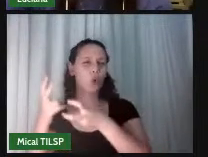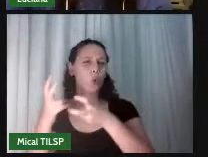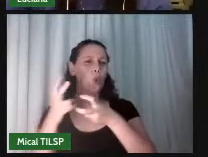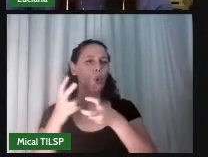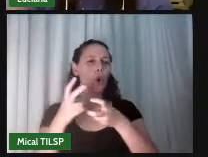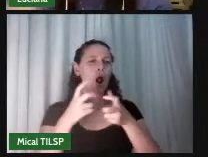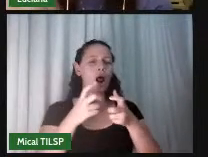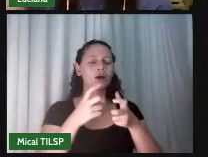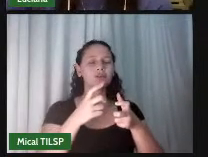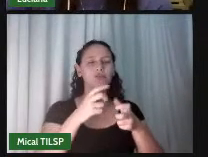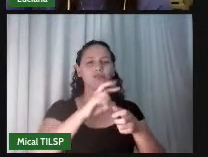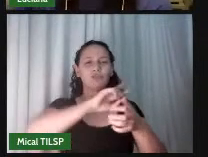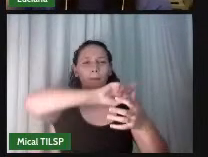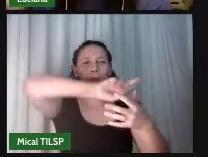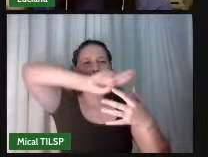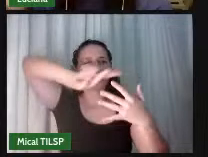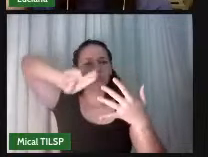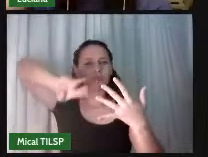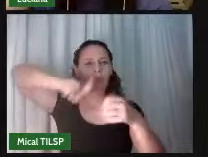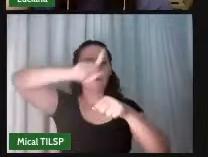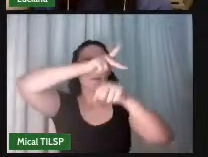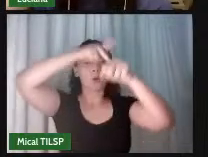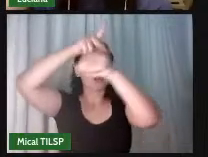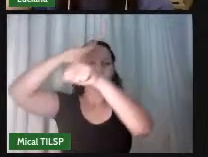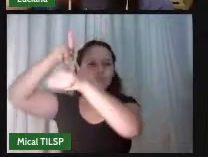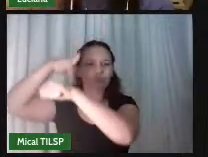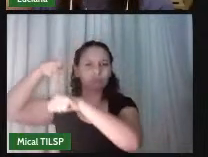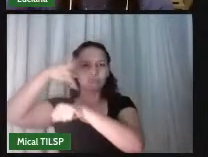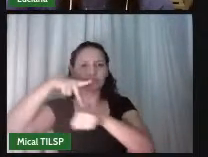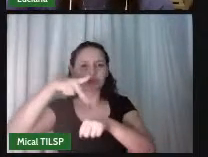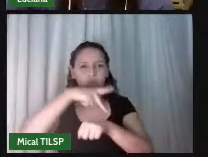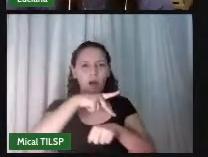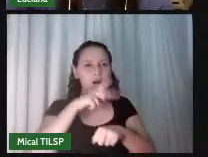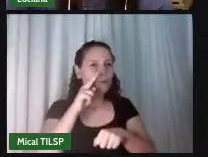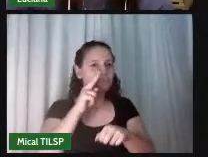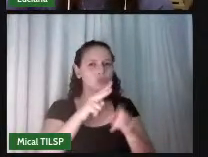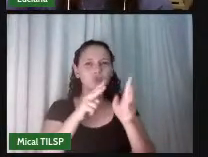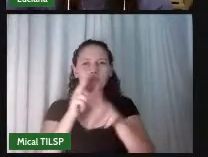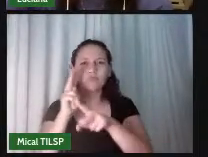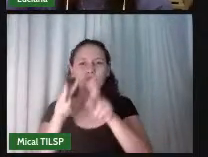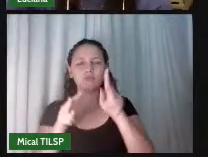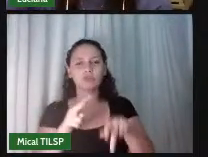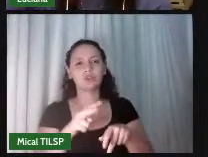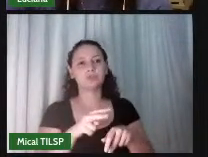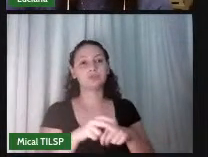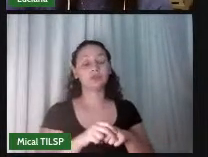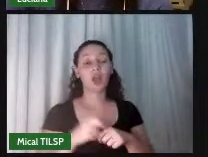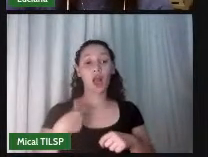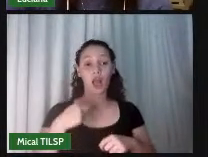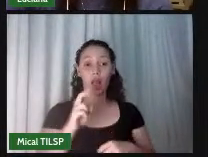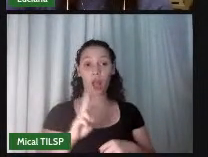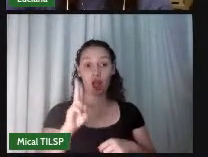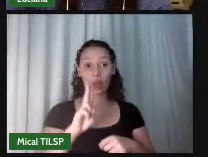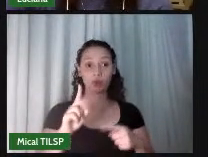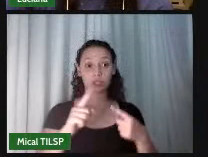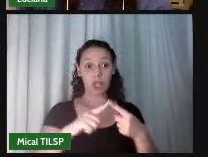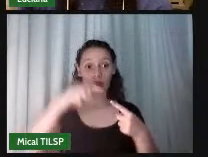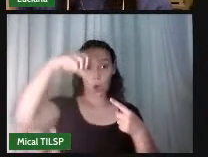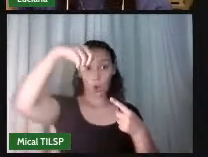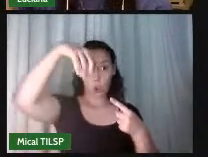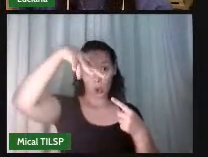para eu conseguir ver essa fluorescência, eu utilizei uma luz ultravioleta, uma câmera e um Photoshop, tá? E